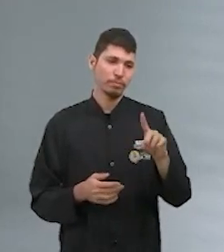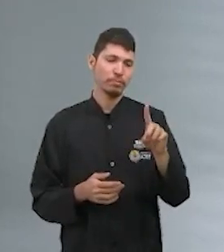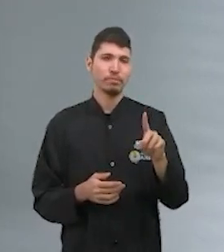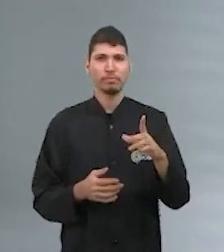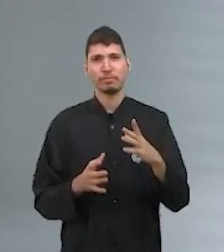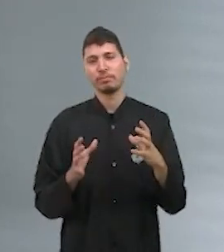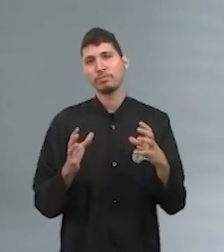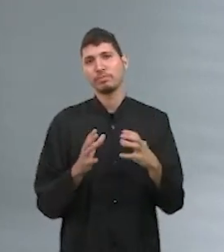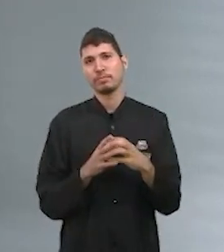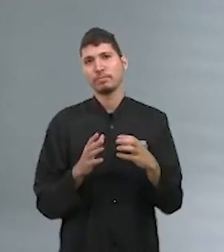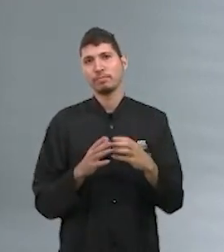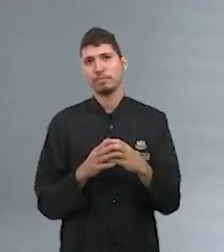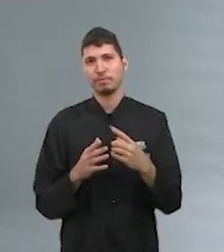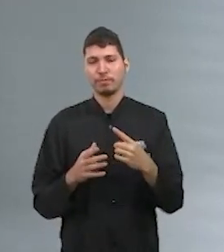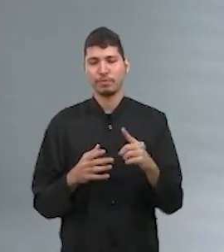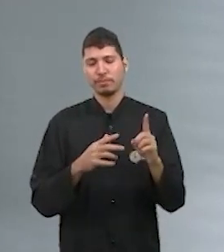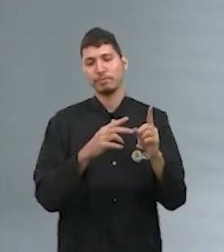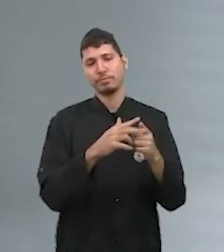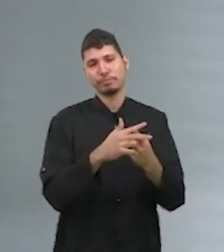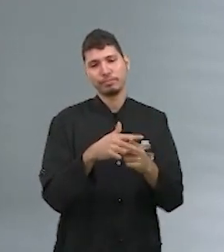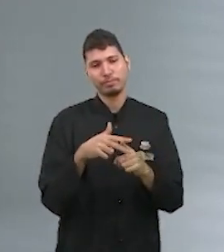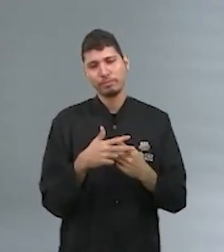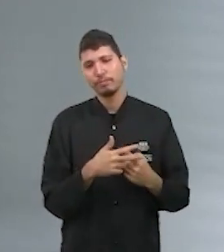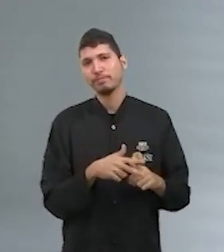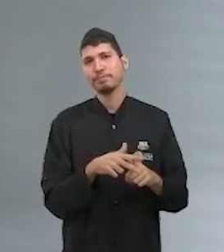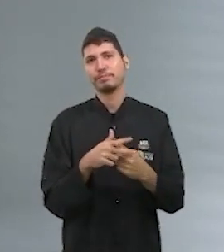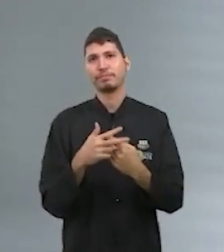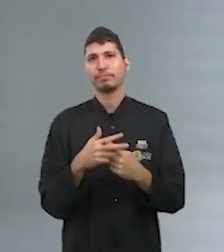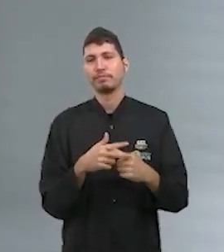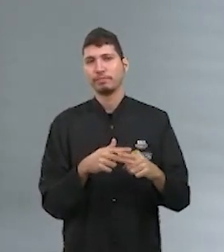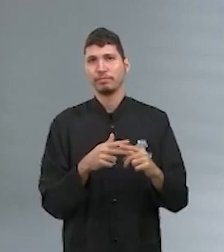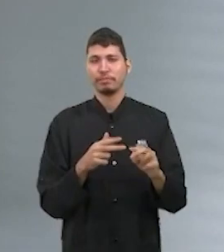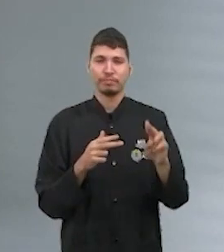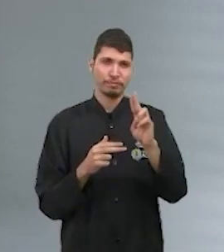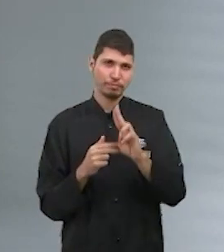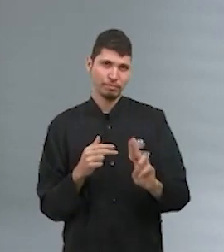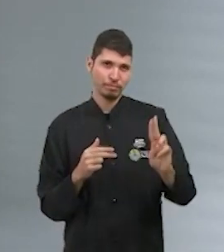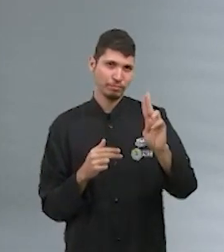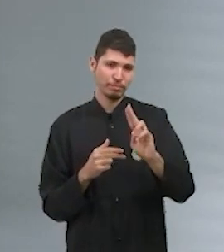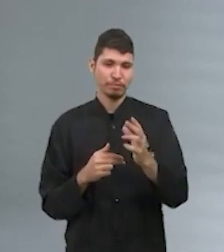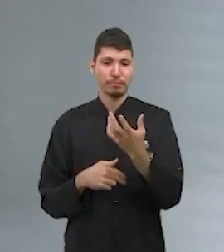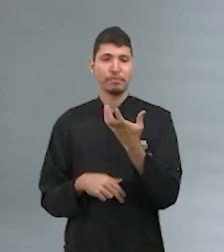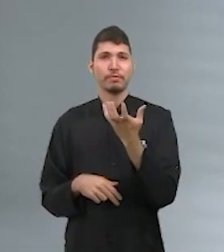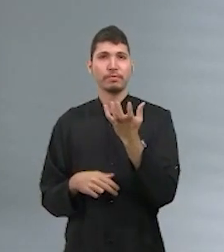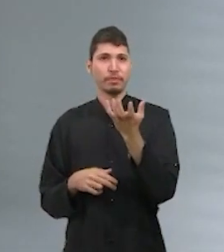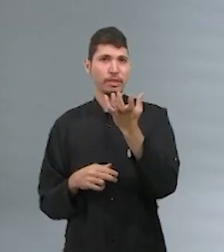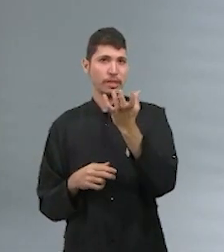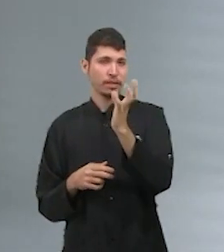e ligar as lâmpadas. Aí, o que aconteceu? As lâmpadas,